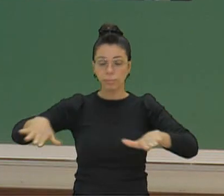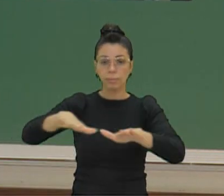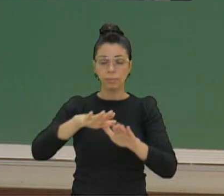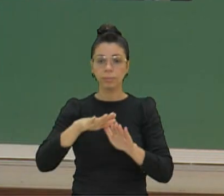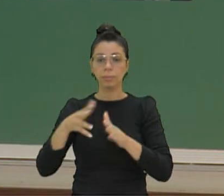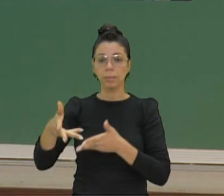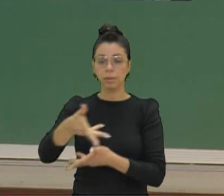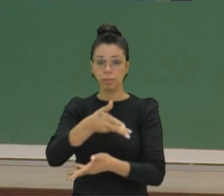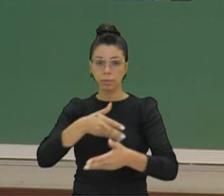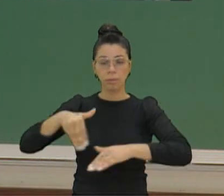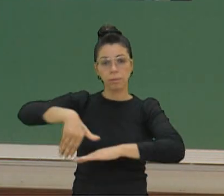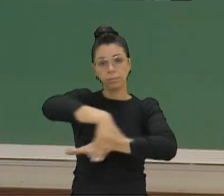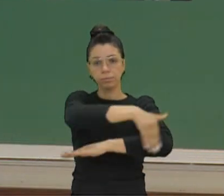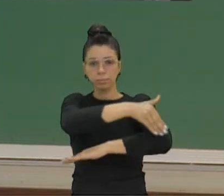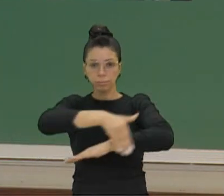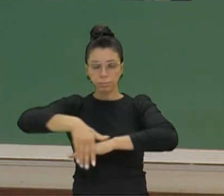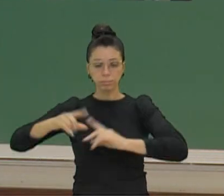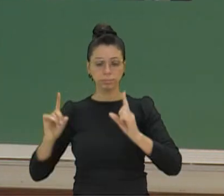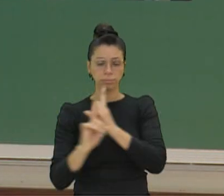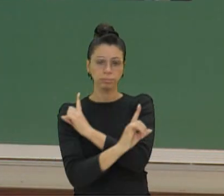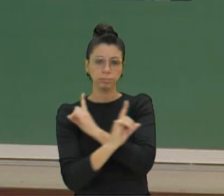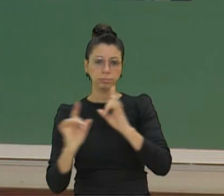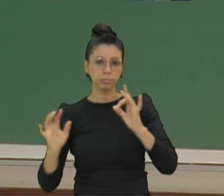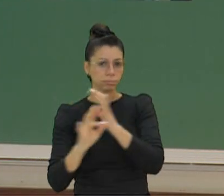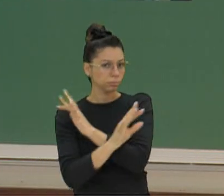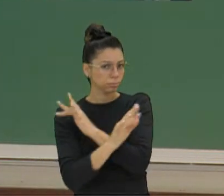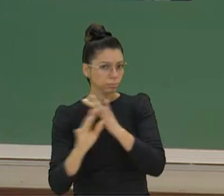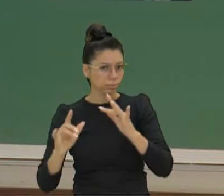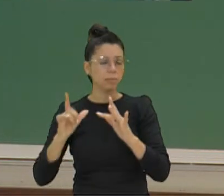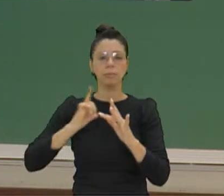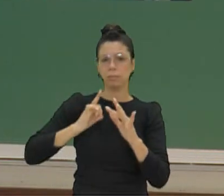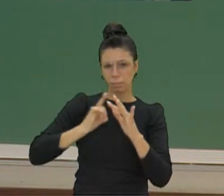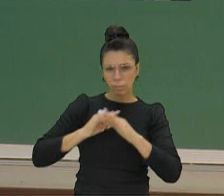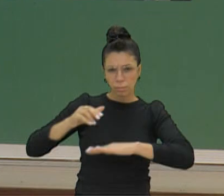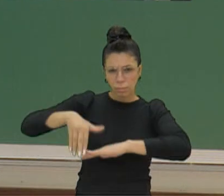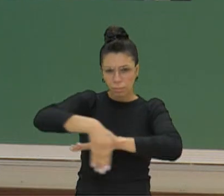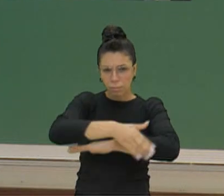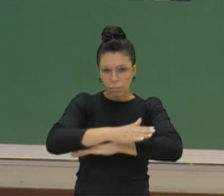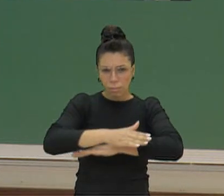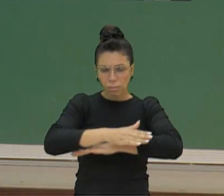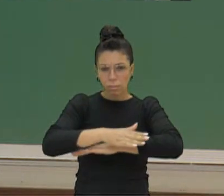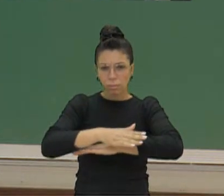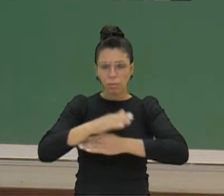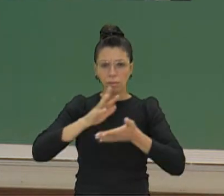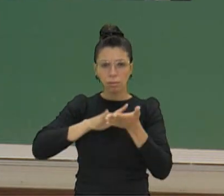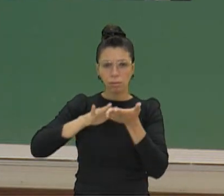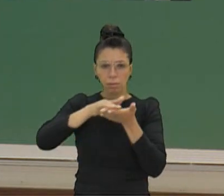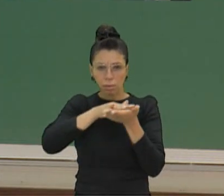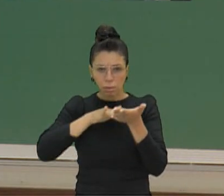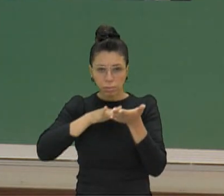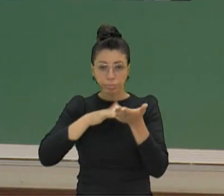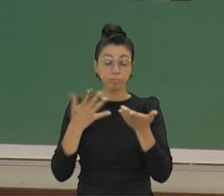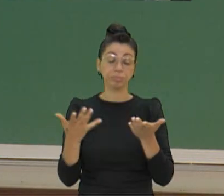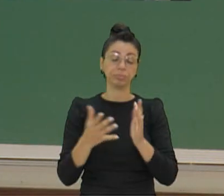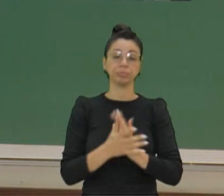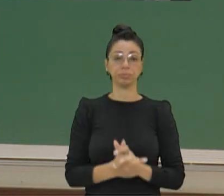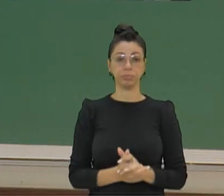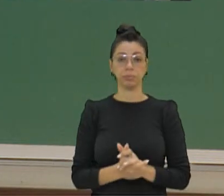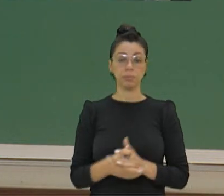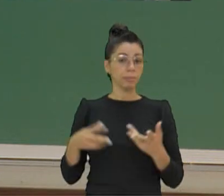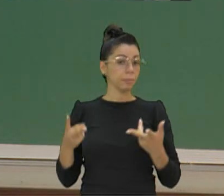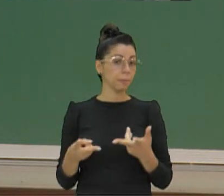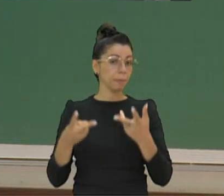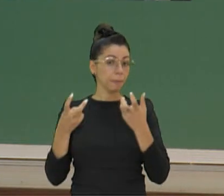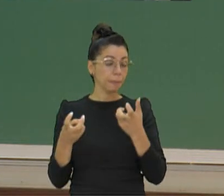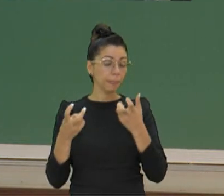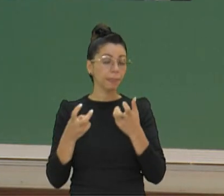os moradores passam, os visitantes passam, será que tem um piso tátil? Então vamos acompanhar aqui a imagem comigo. Se a gente reparar,